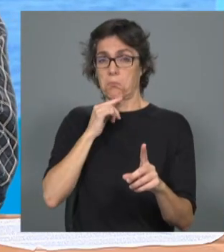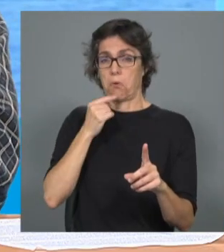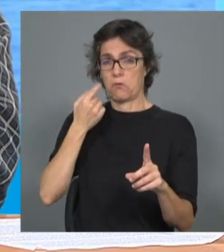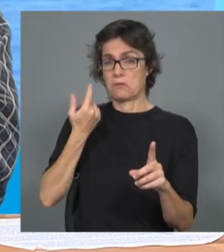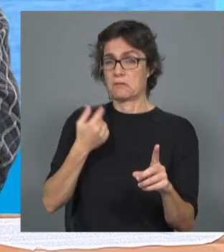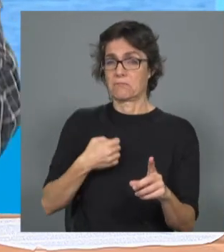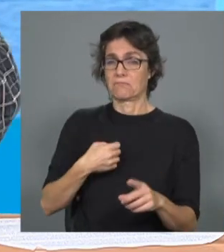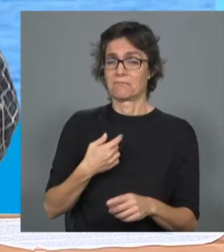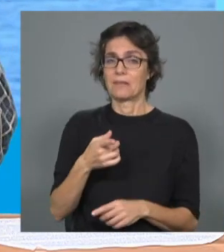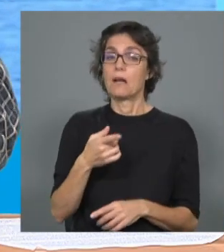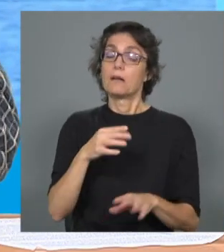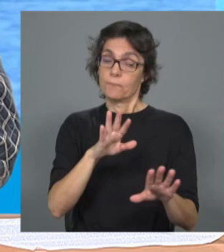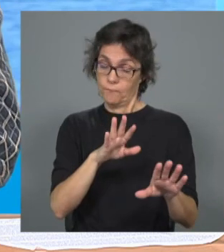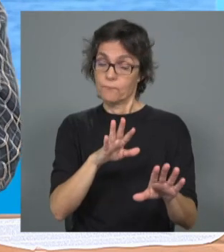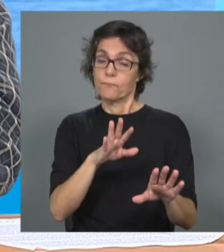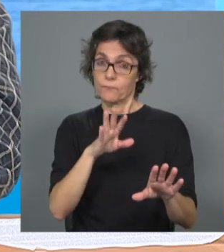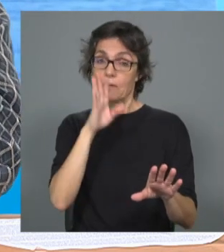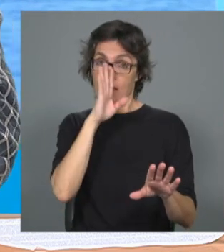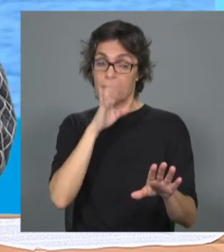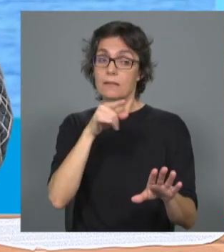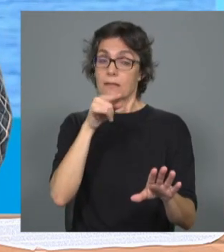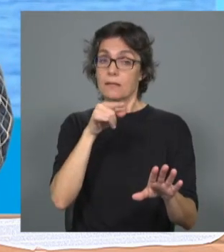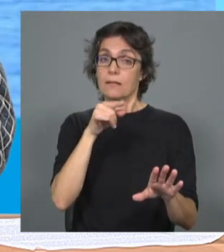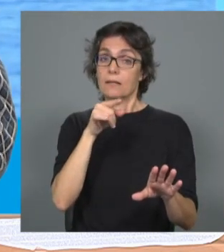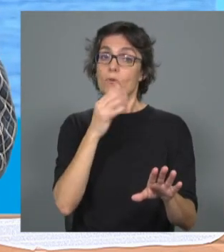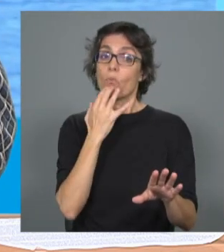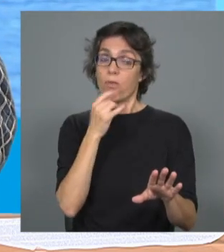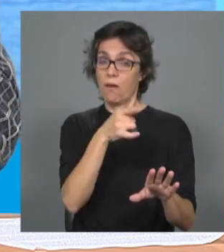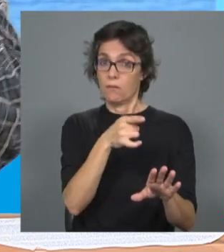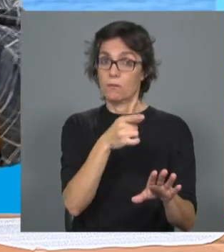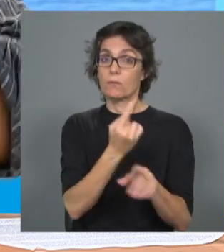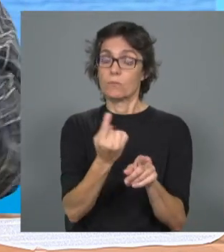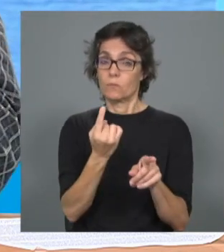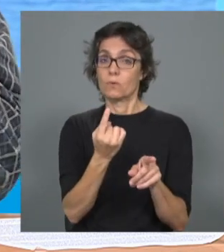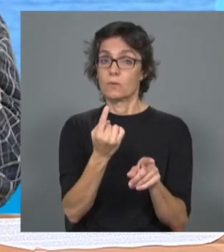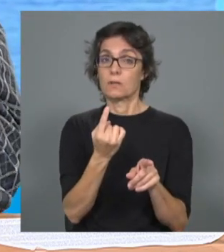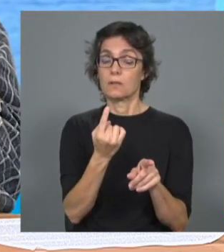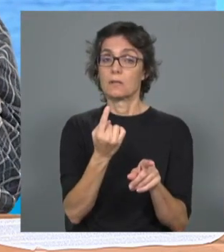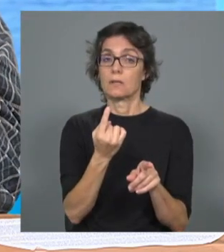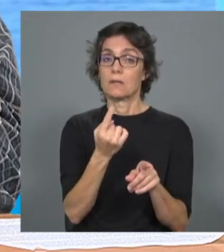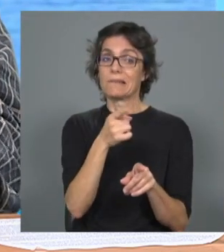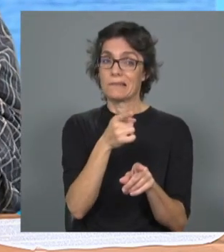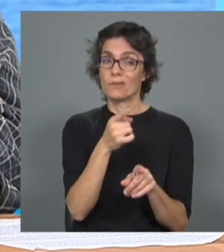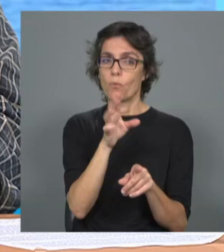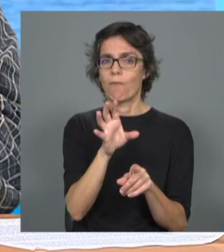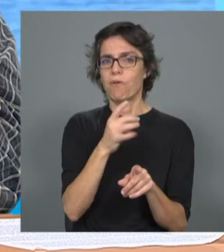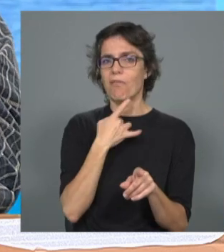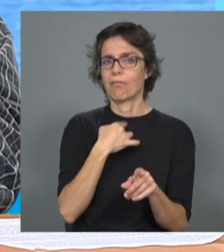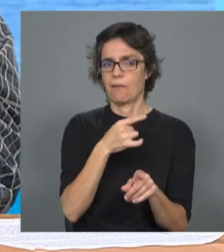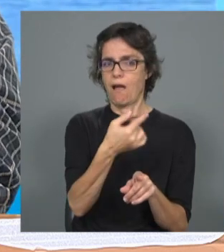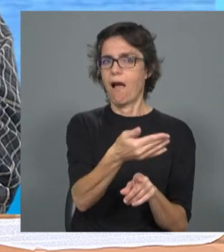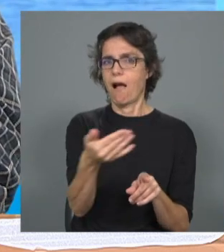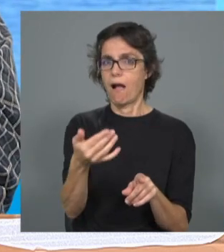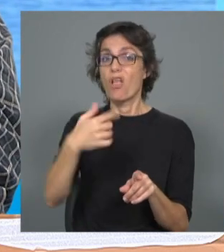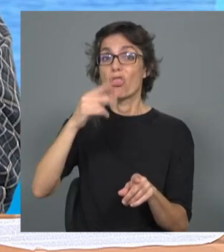prudente, vai seguramente cair nessa ratoeira, nessa postura, nessa forma de estar. E nós, como